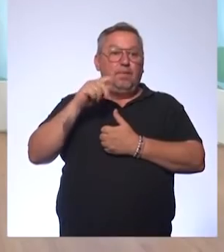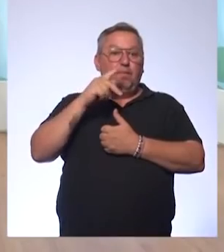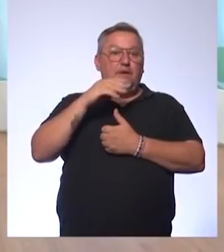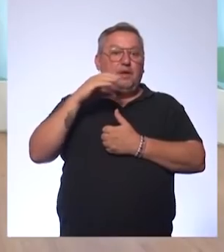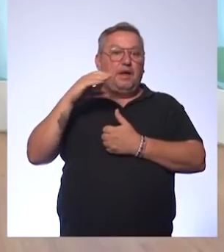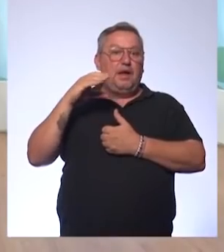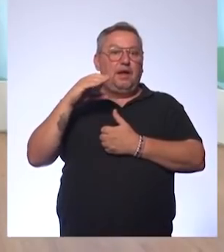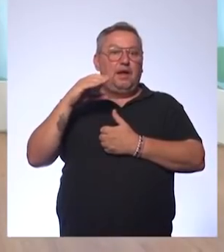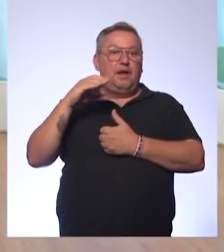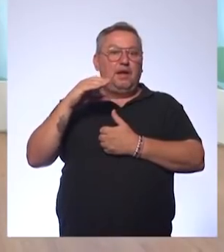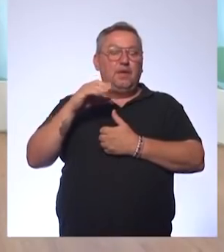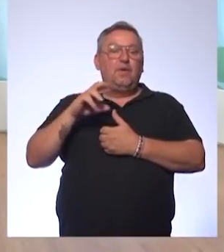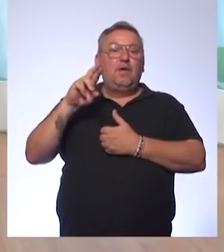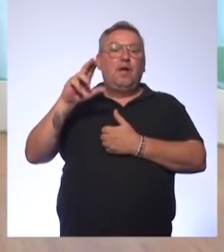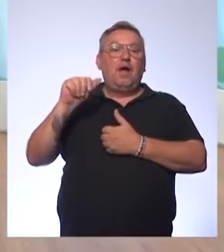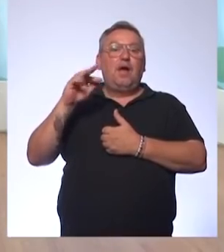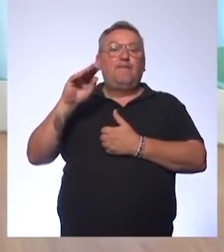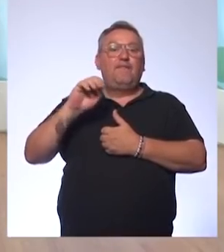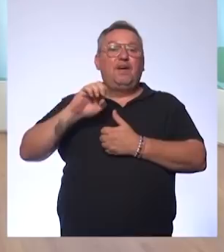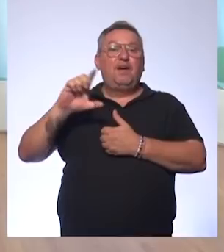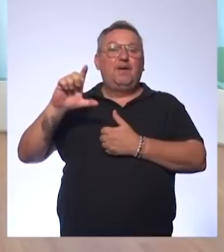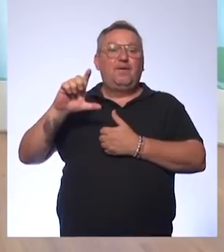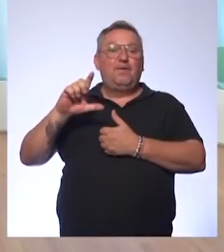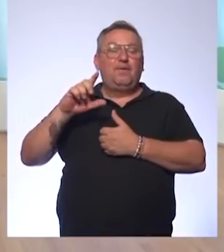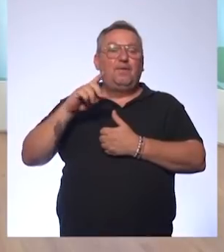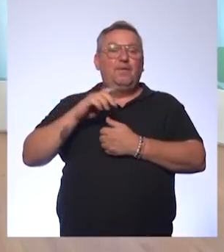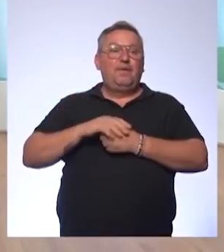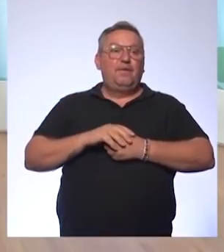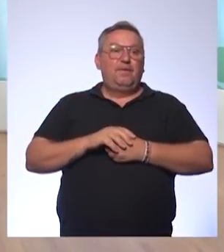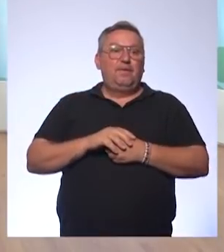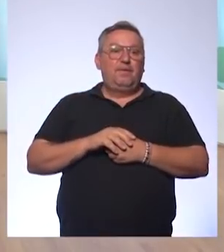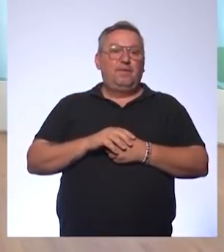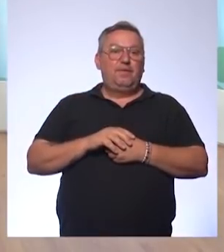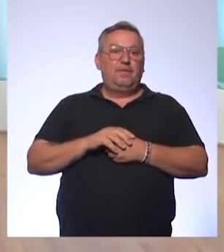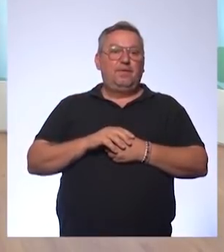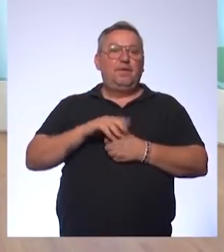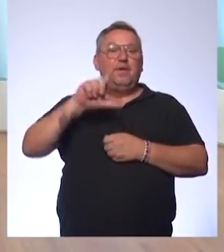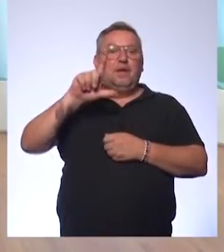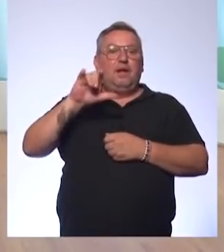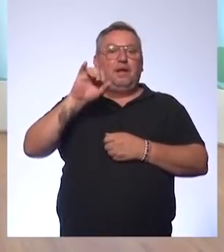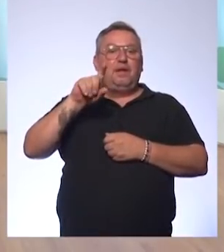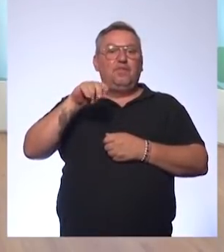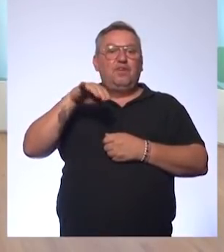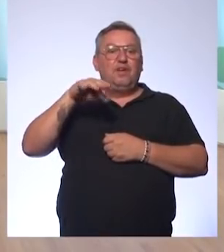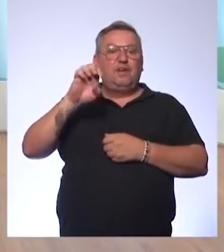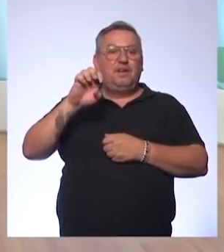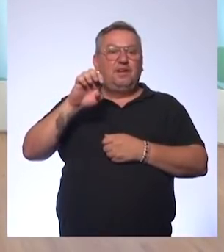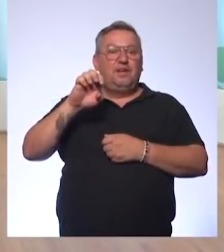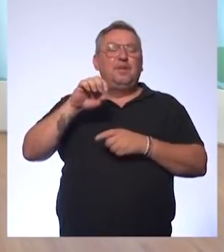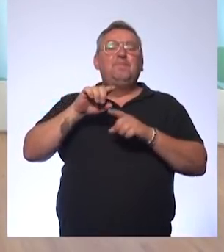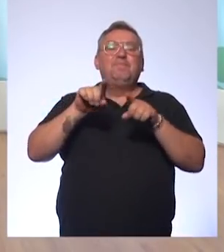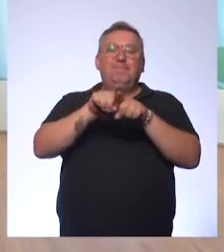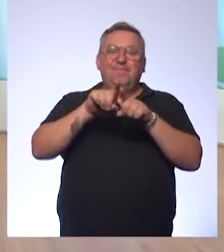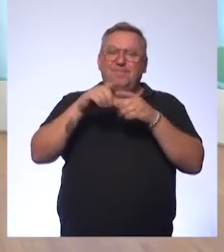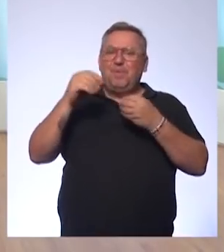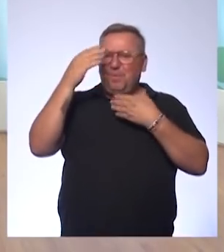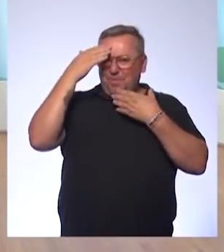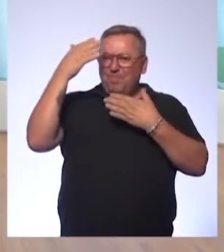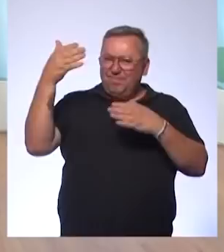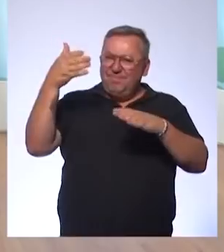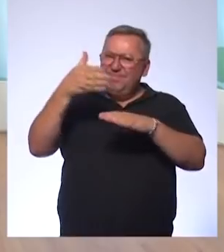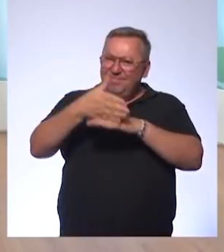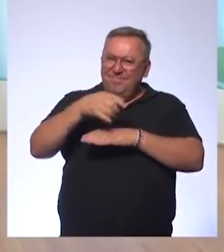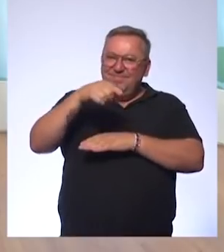PCA? Rafael. PCG, Rafael. PCA? Lidiana. Isso mesmo. Muito obrigada por você